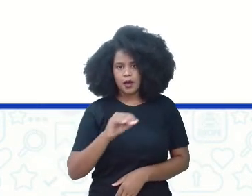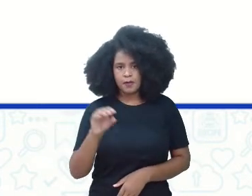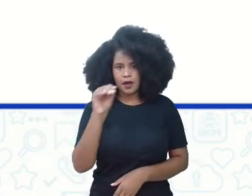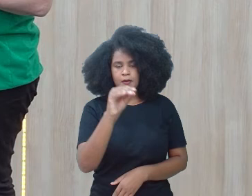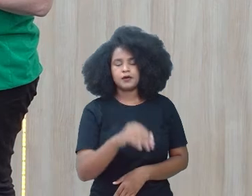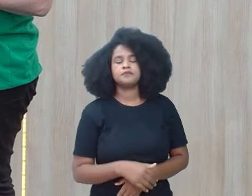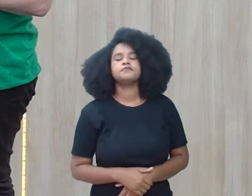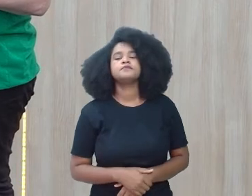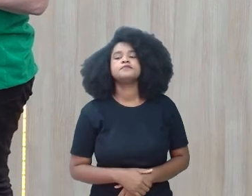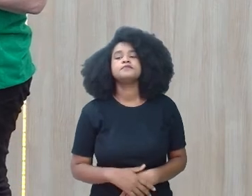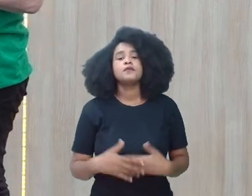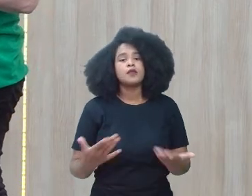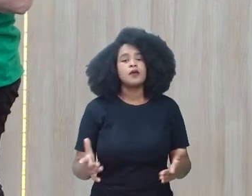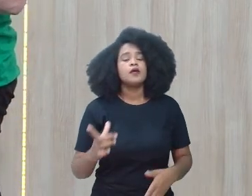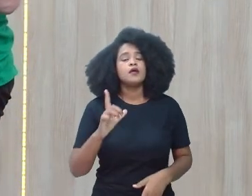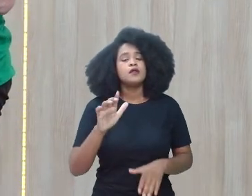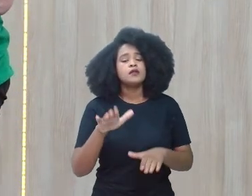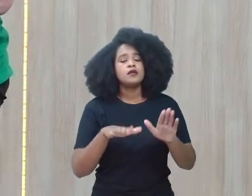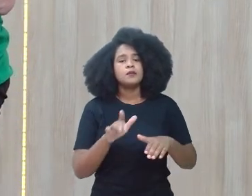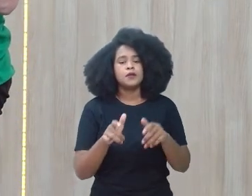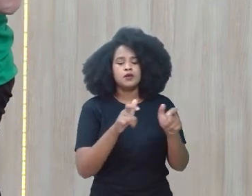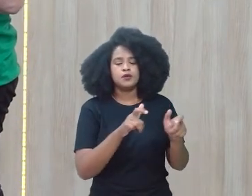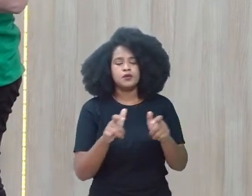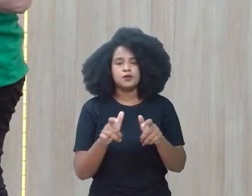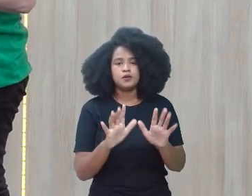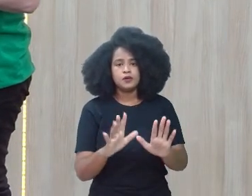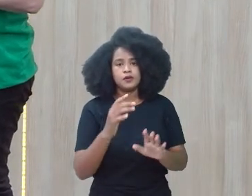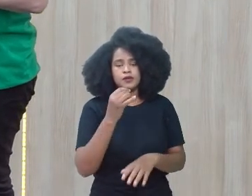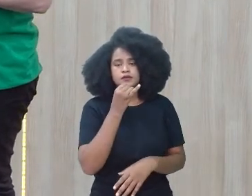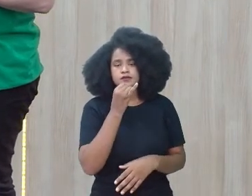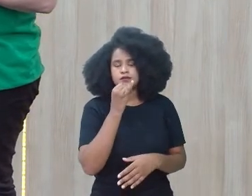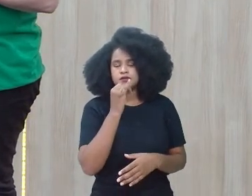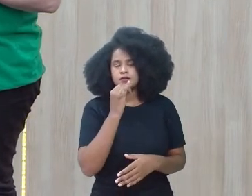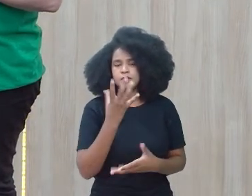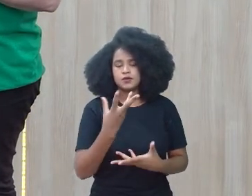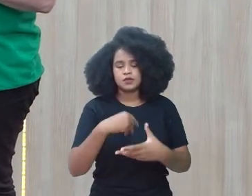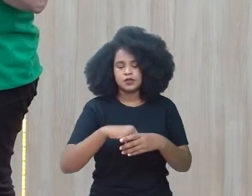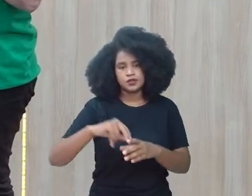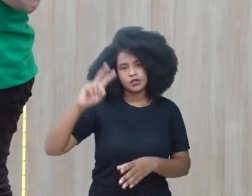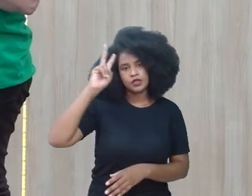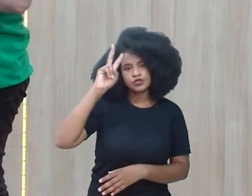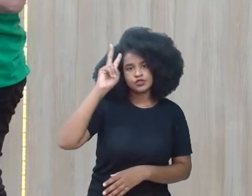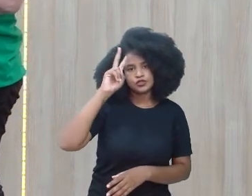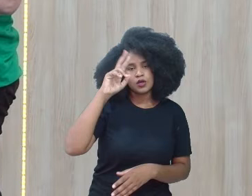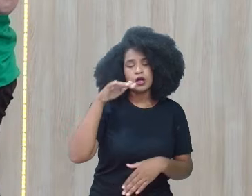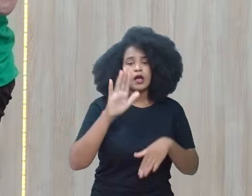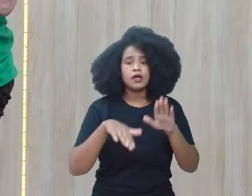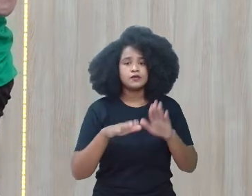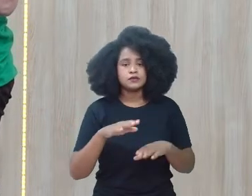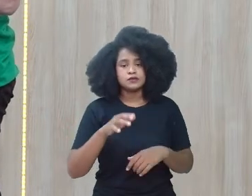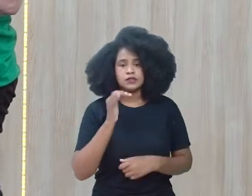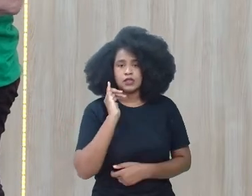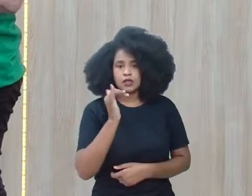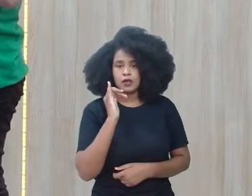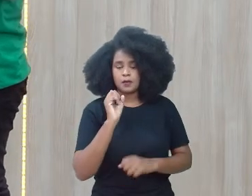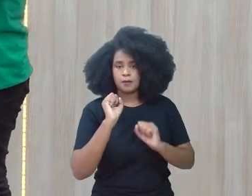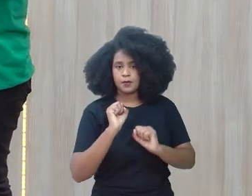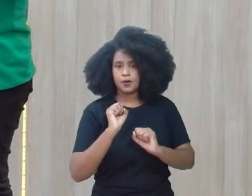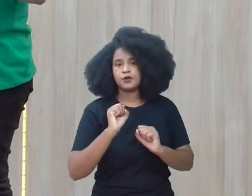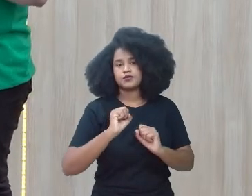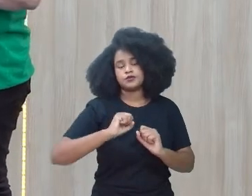Dependendo da posição do narrador em relação ao fato narrado, a narrativa pode ser feita